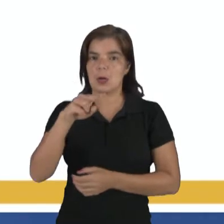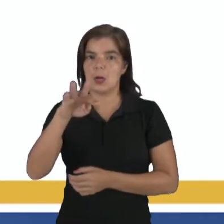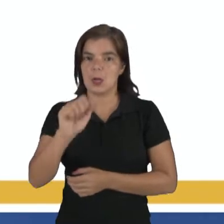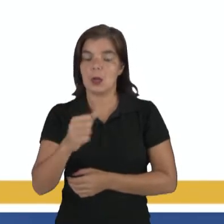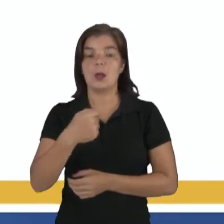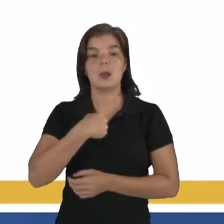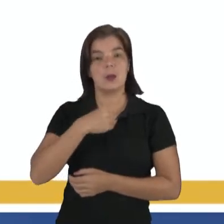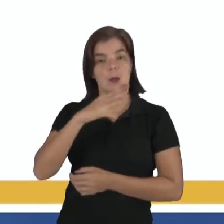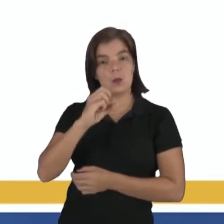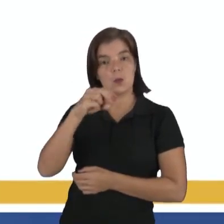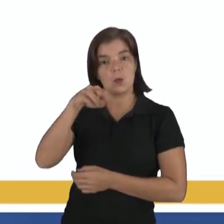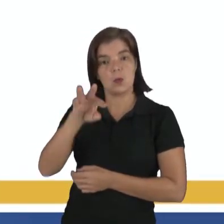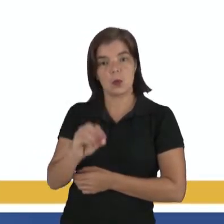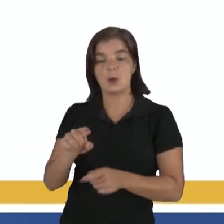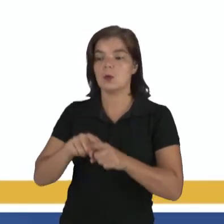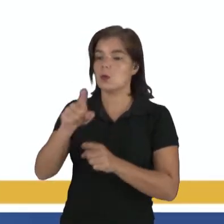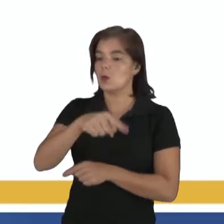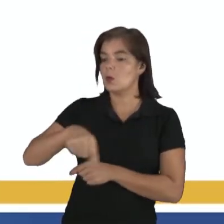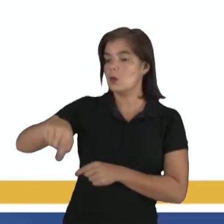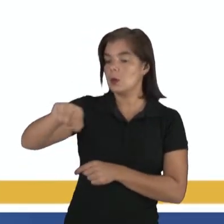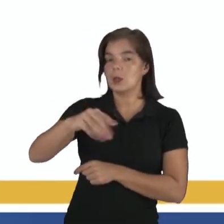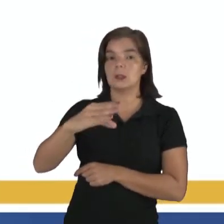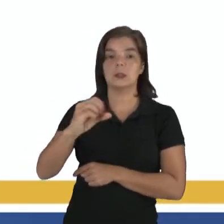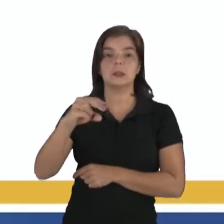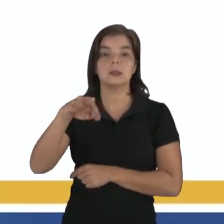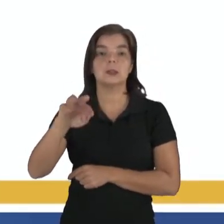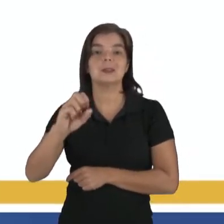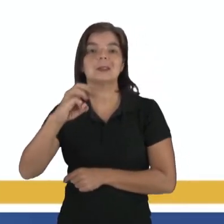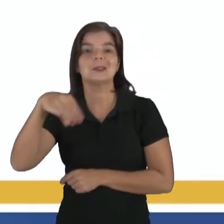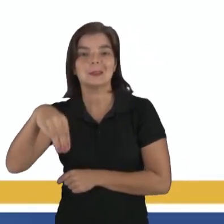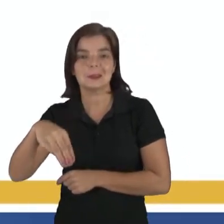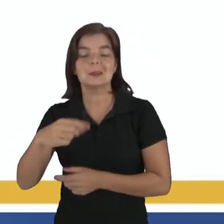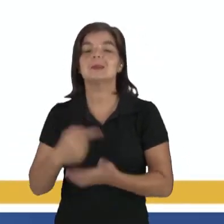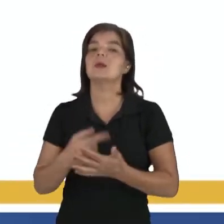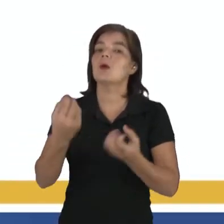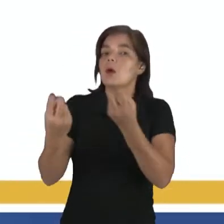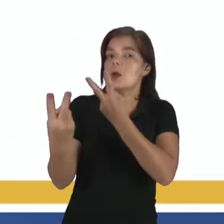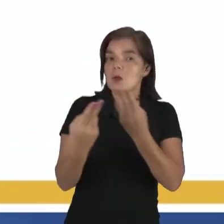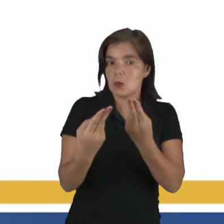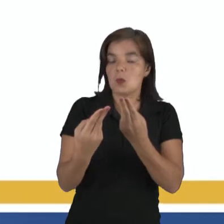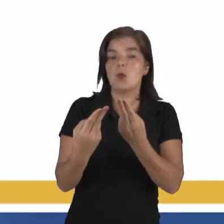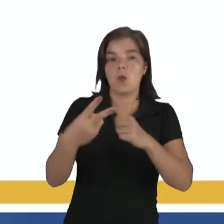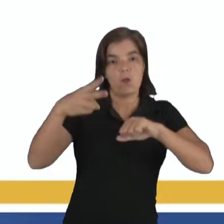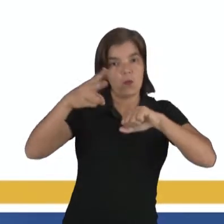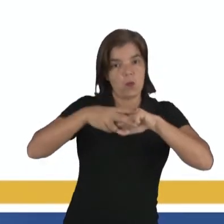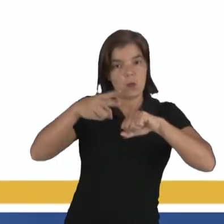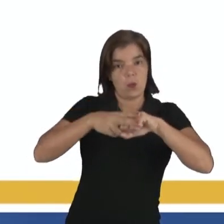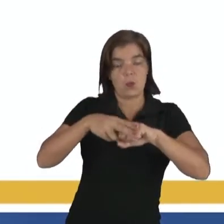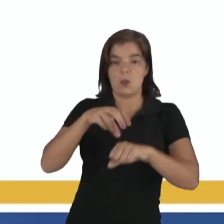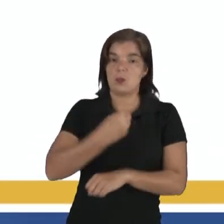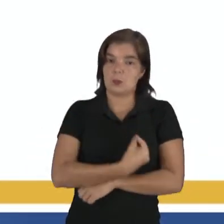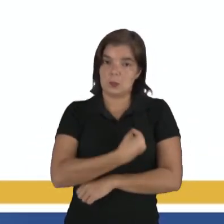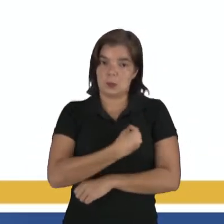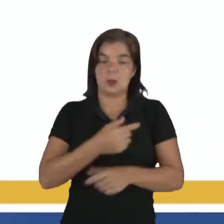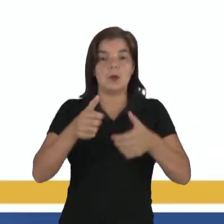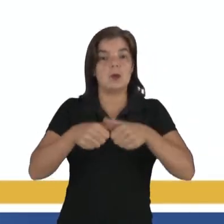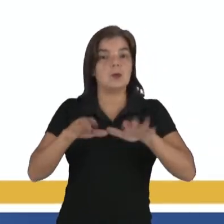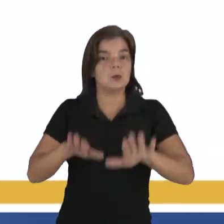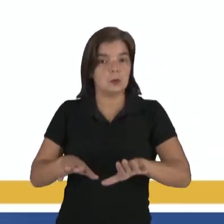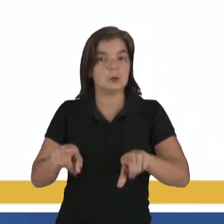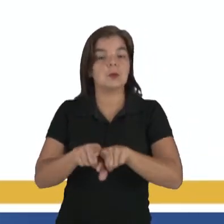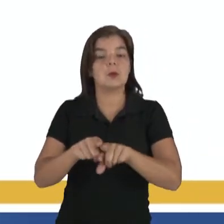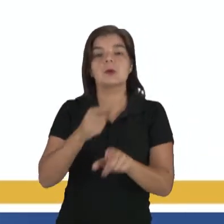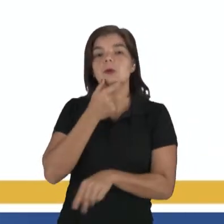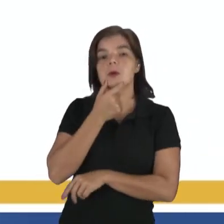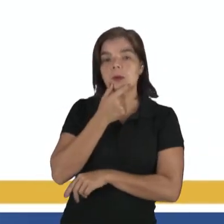eu canto. Eu digo eles cantam e não eles cantar. Então, da mesma forma, a gente pega o nosso verbo ser ou estar em inglês, que é o verbo